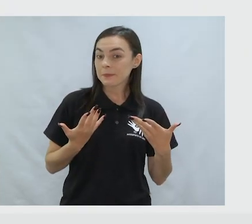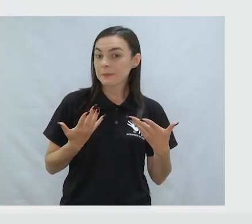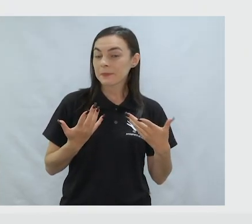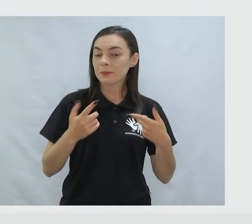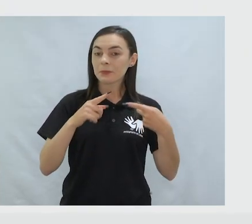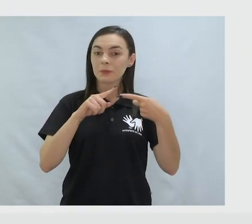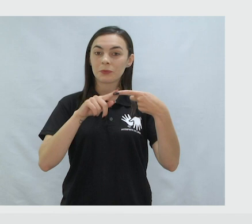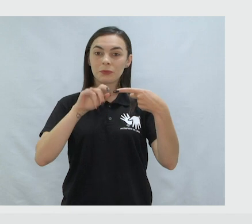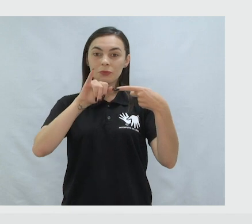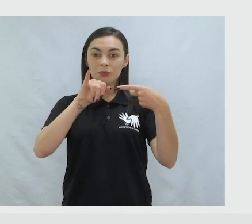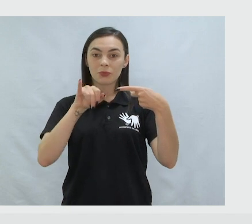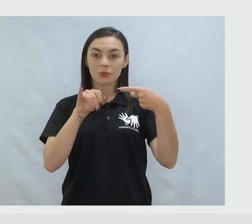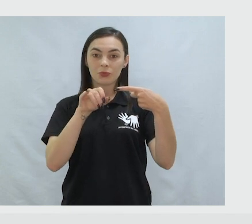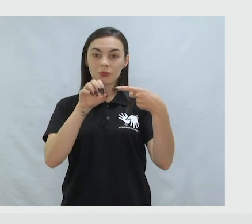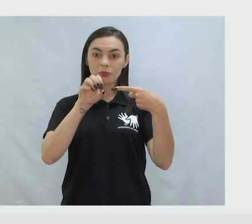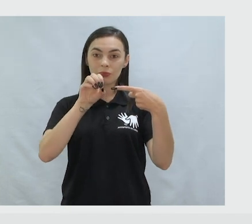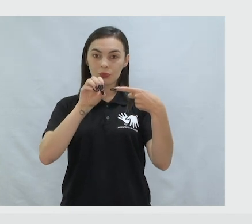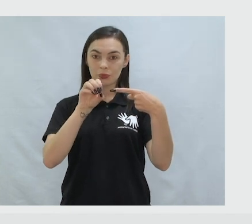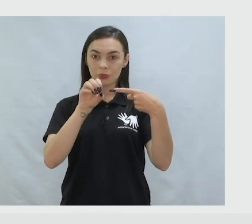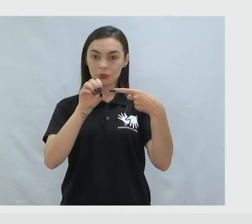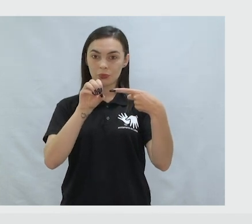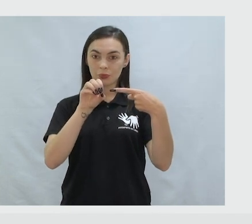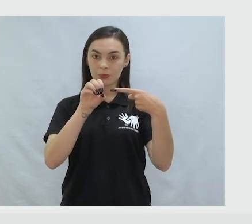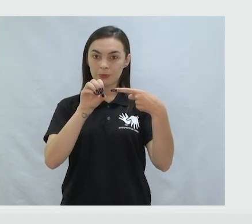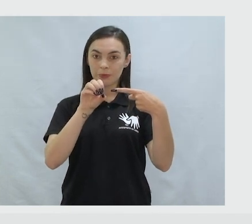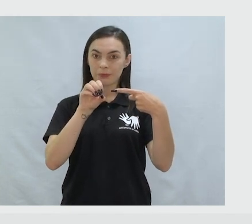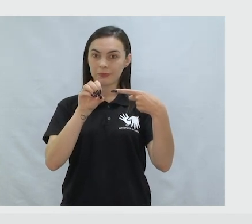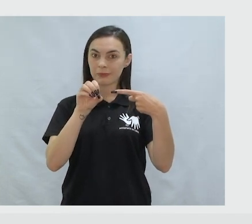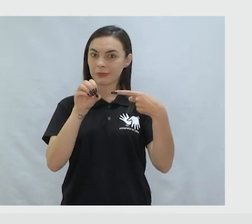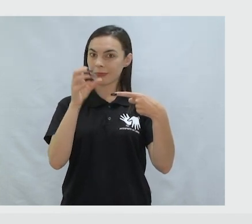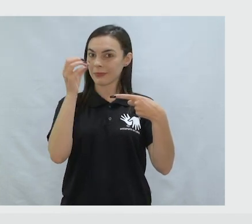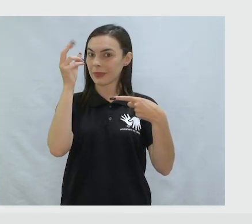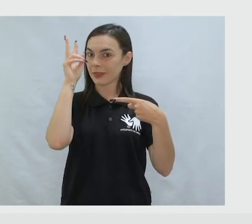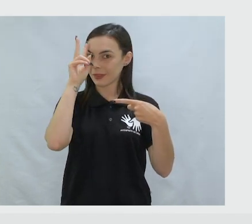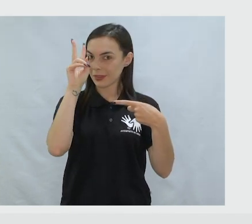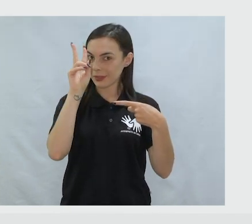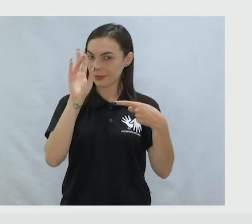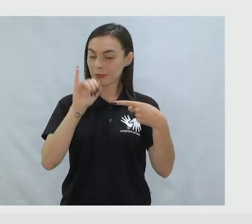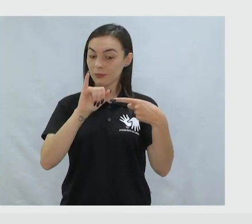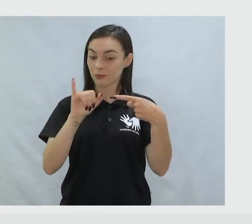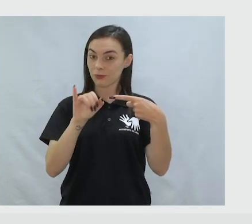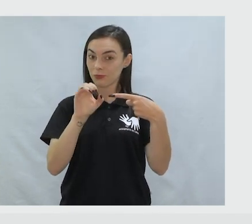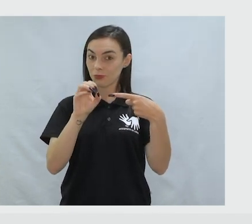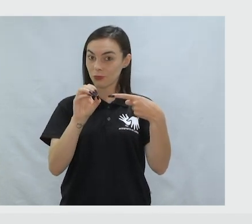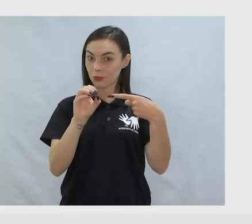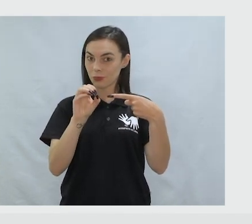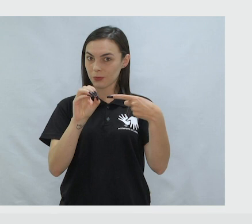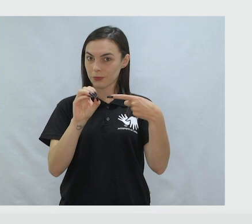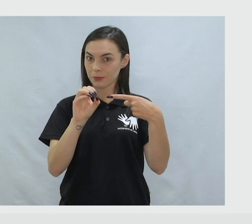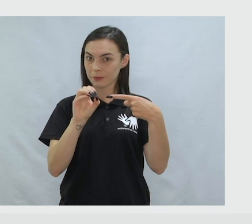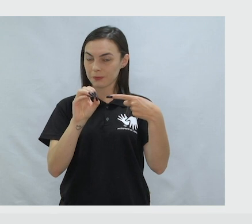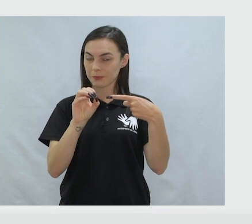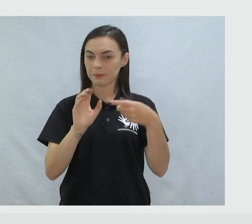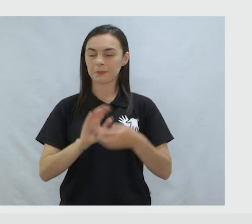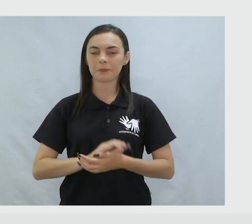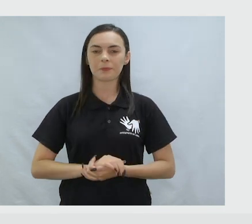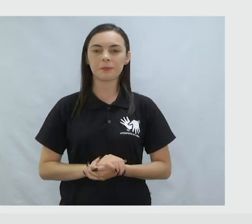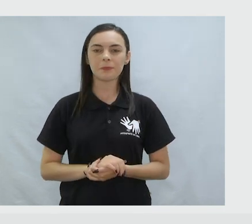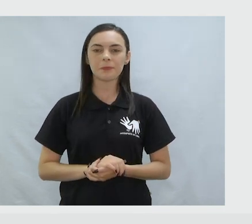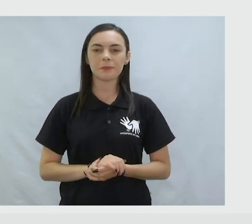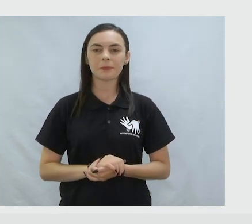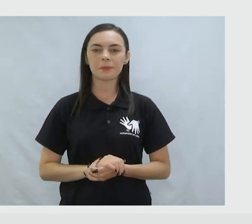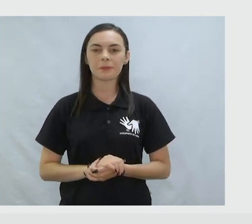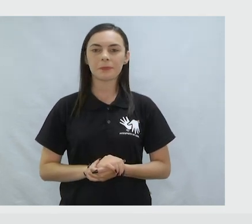Ah, olha lá. É jô. Não esqueçam. Jô. Muito